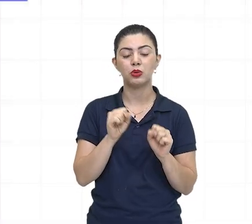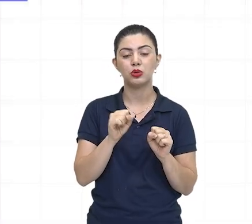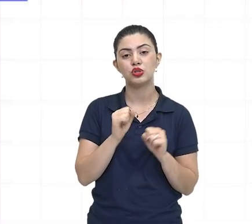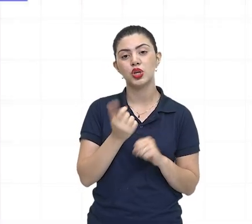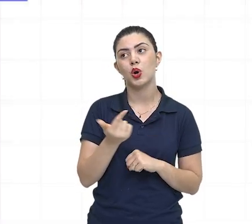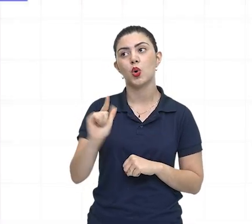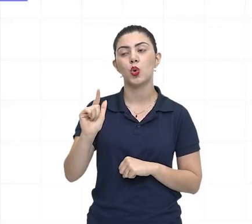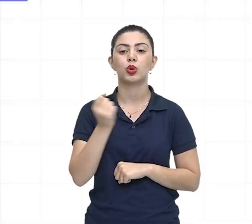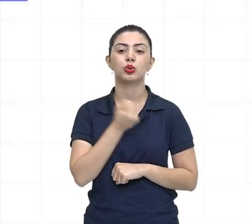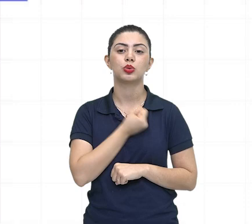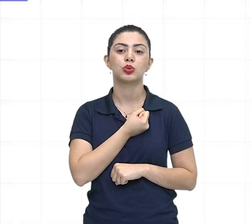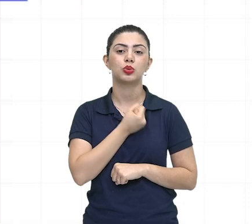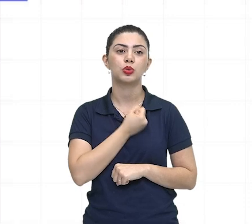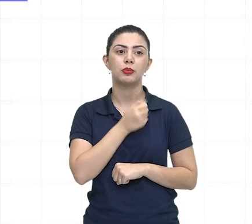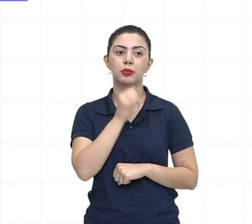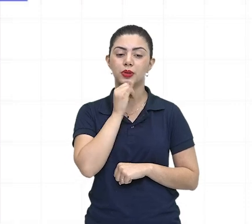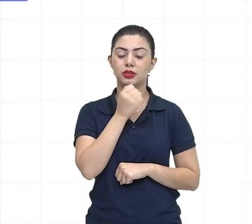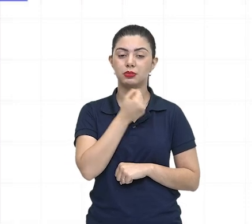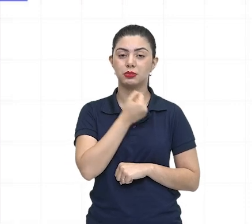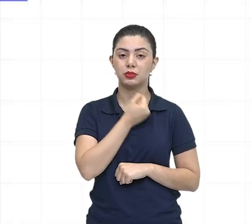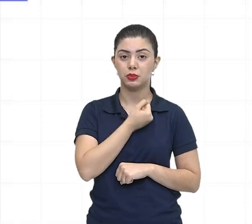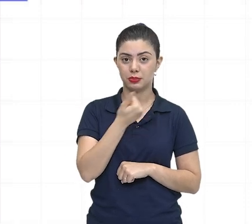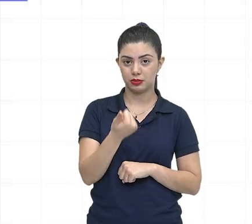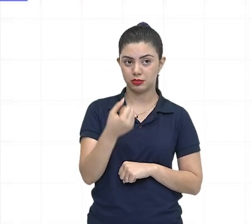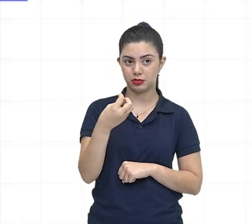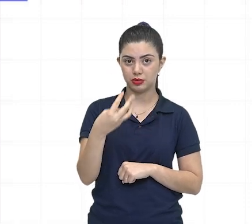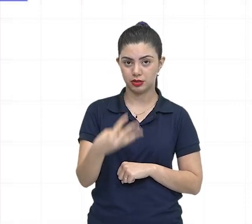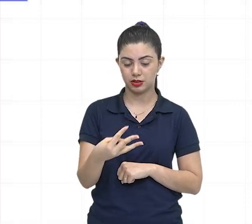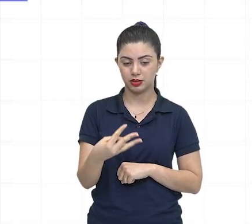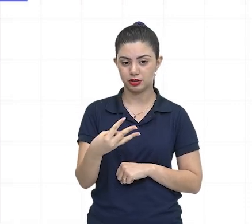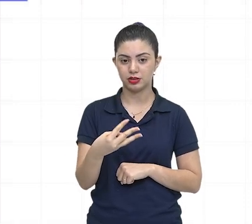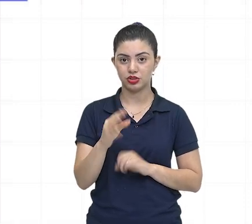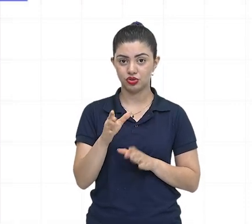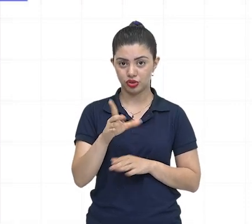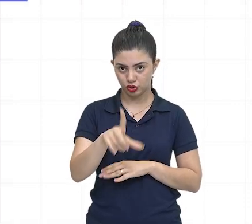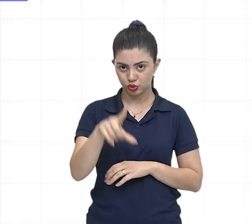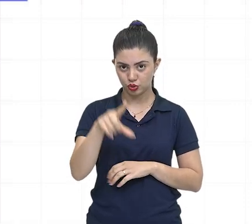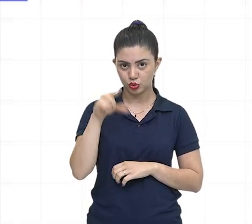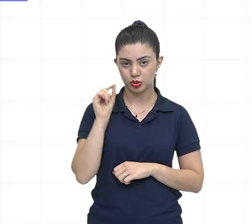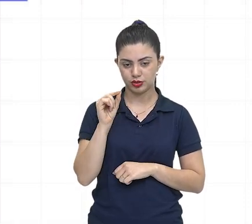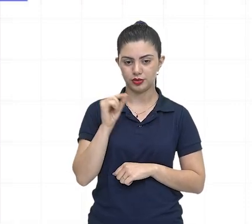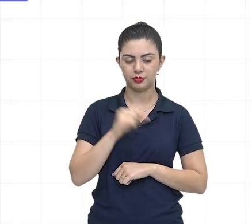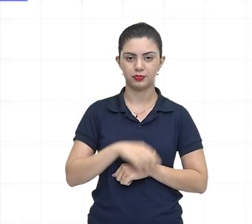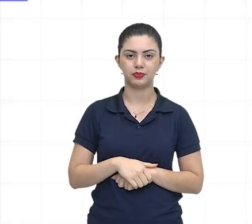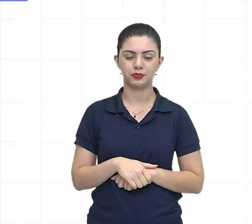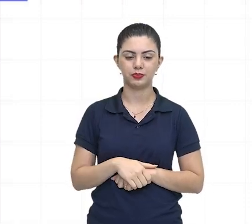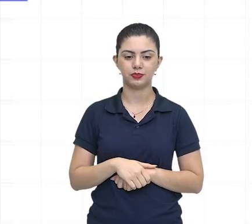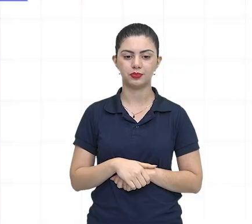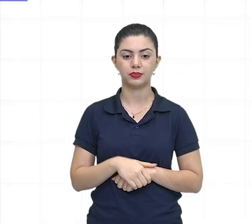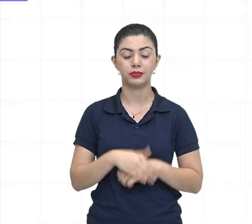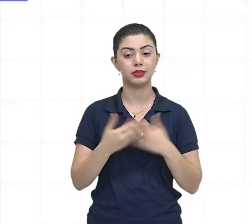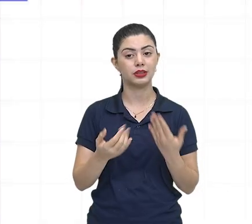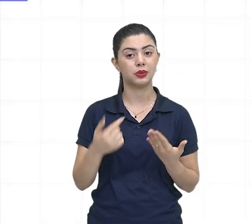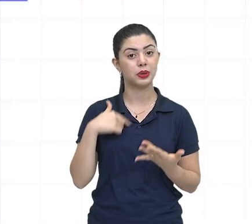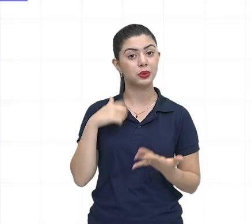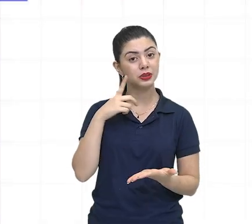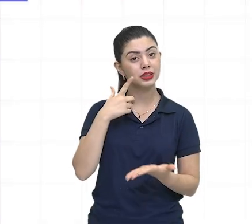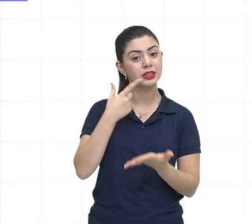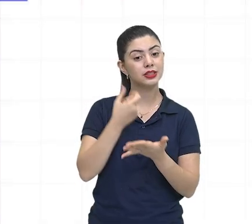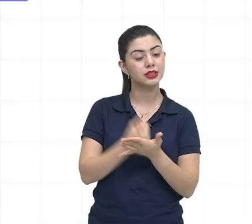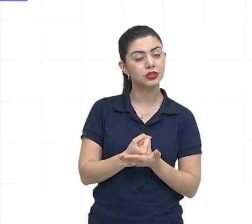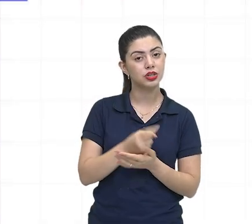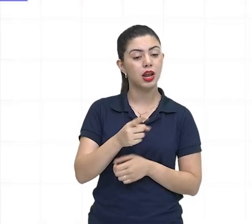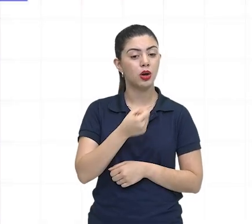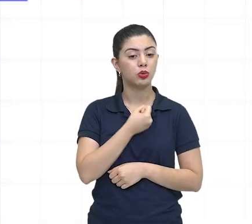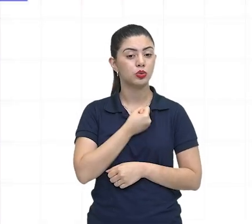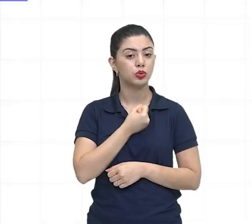um outro, Escolher o 13. Escolhi um número. Tomada de decisão. O